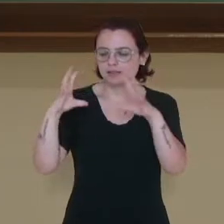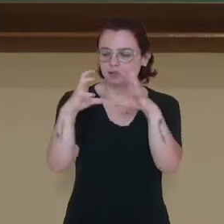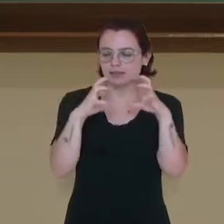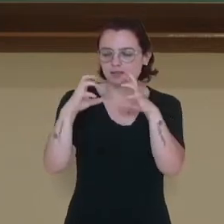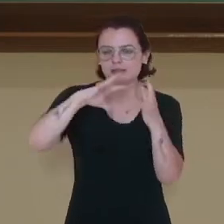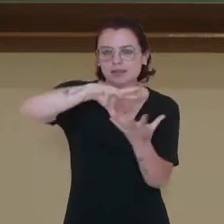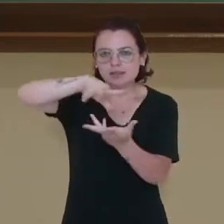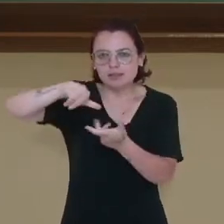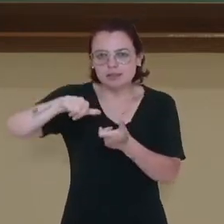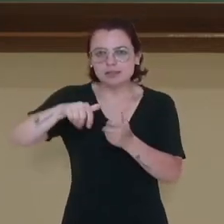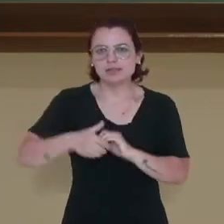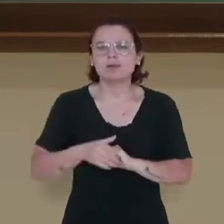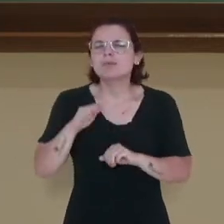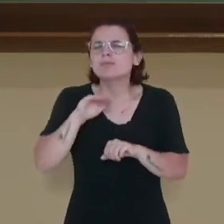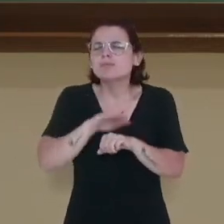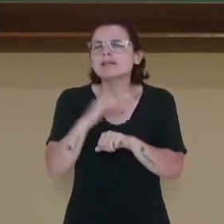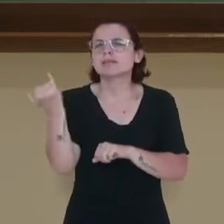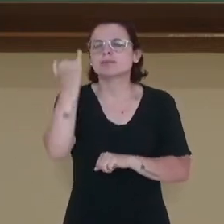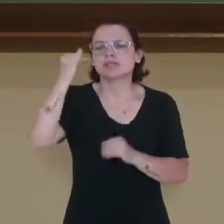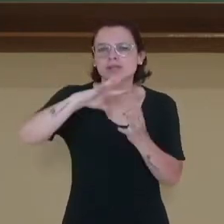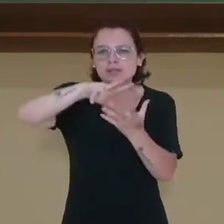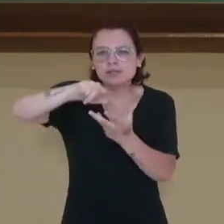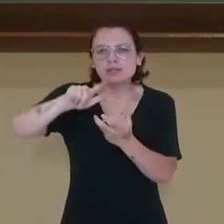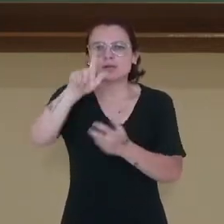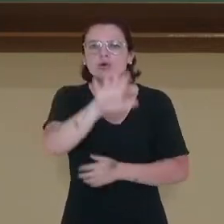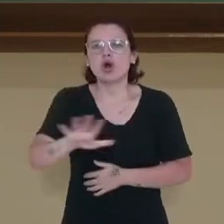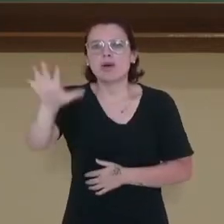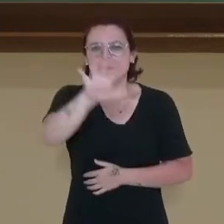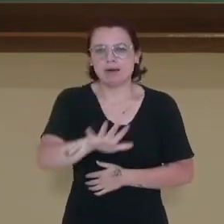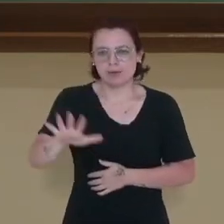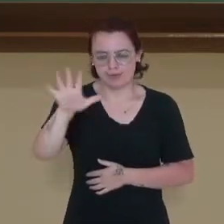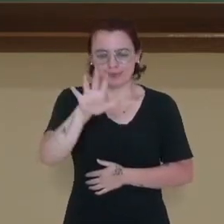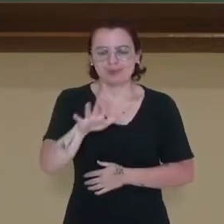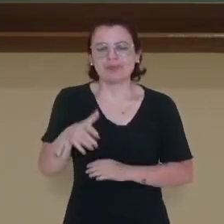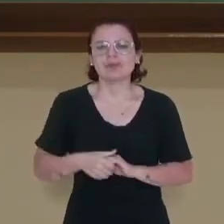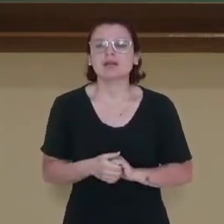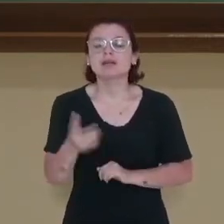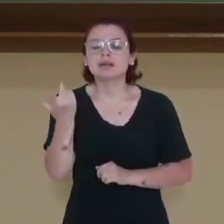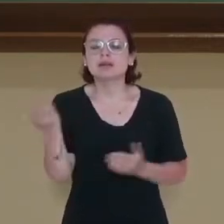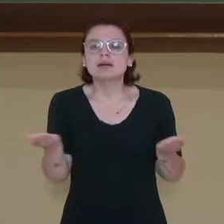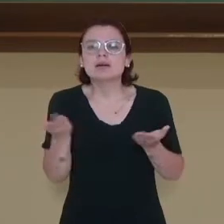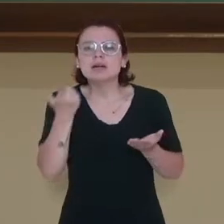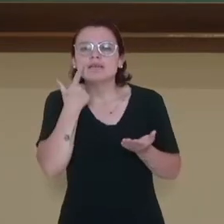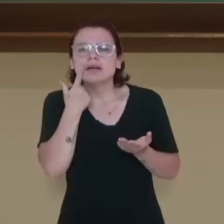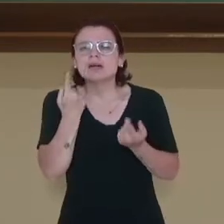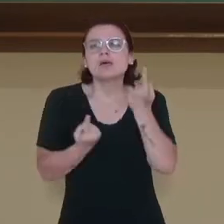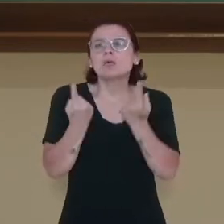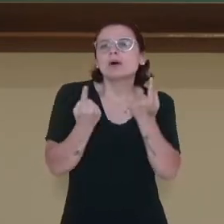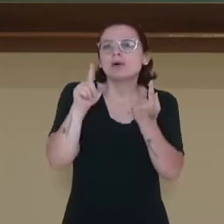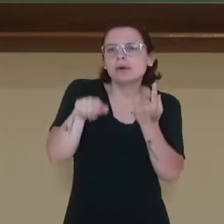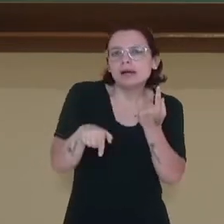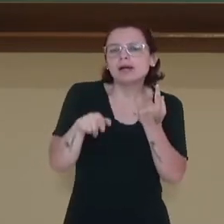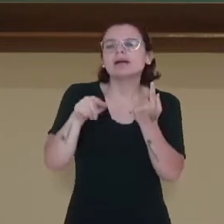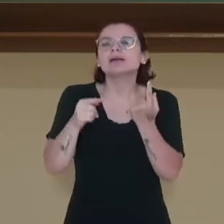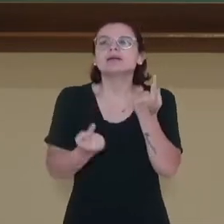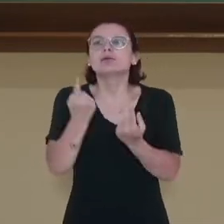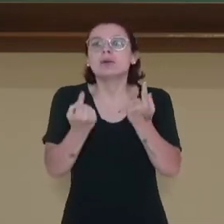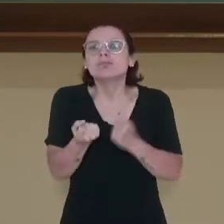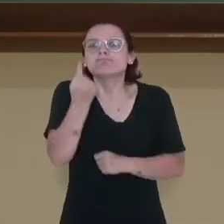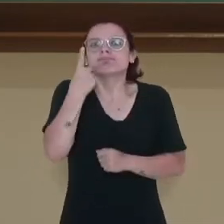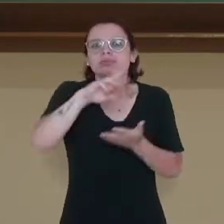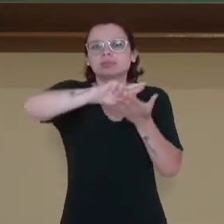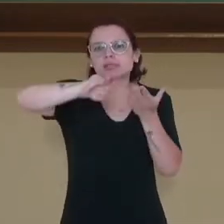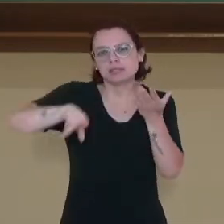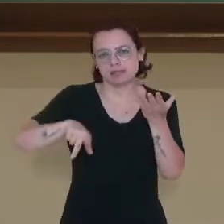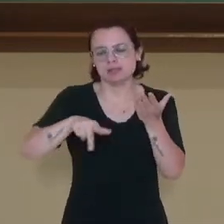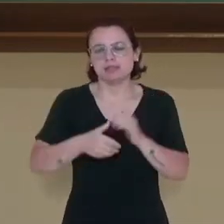mundo, os principais conflitos globais, Vamos acompanhar então quais são eles e quais são as principais características e motivos que